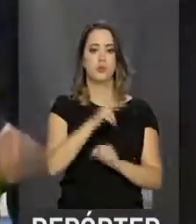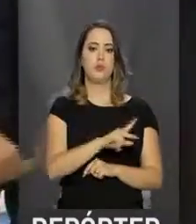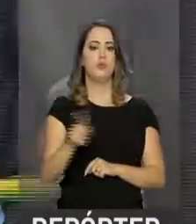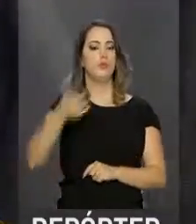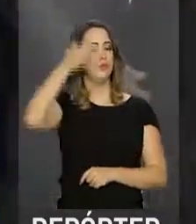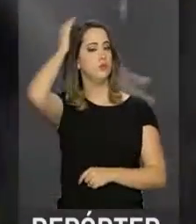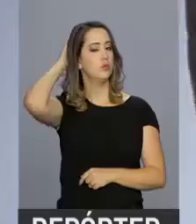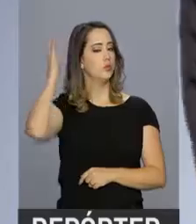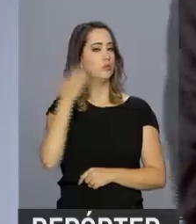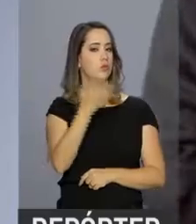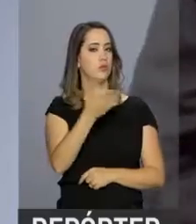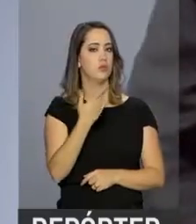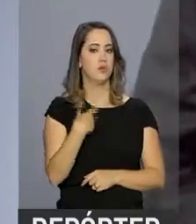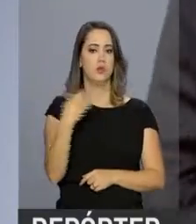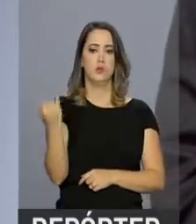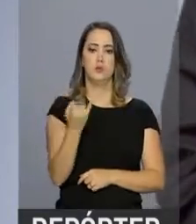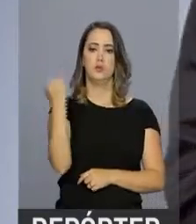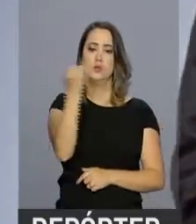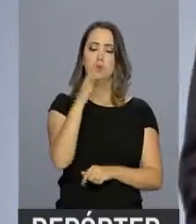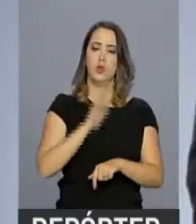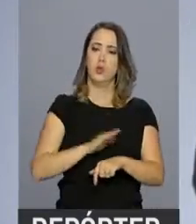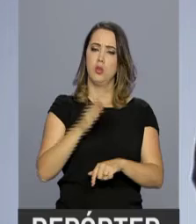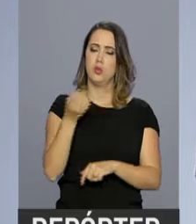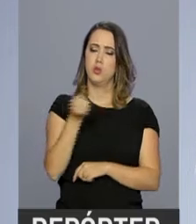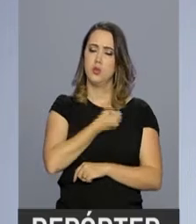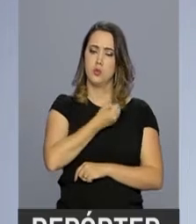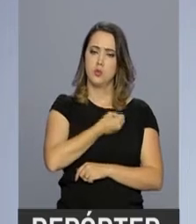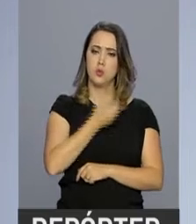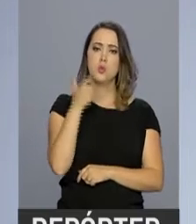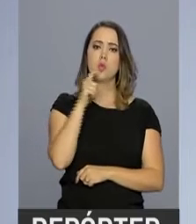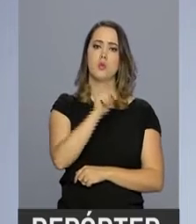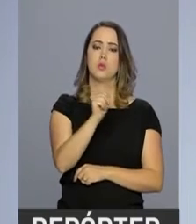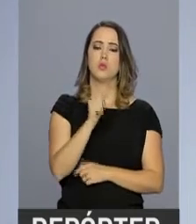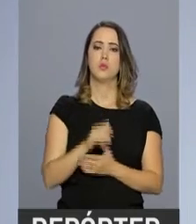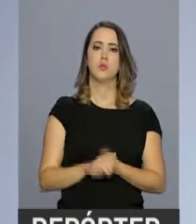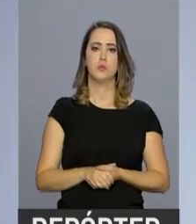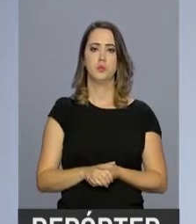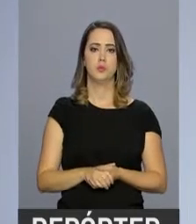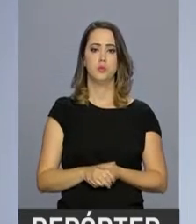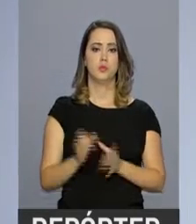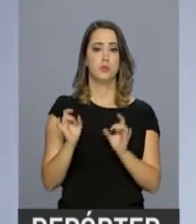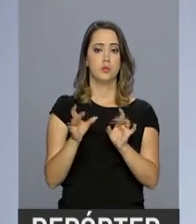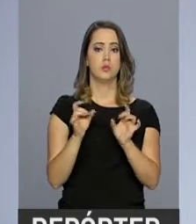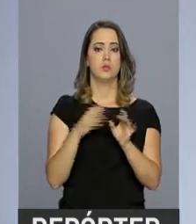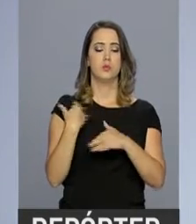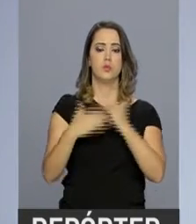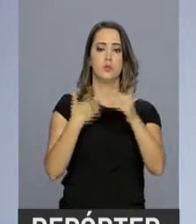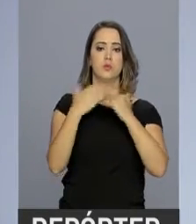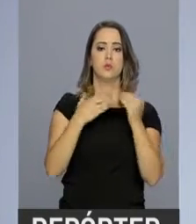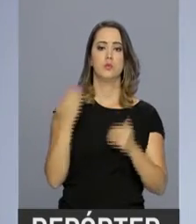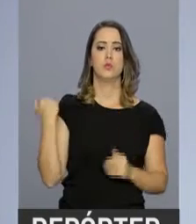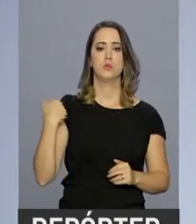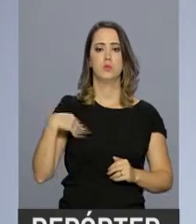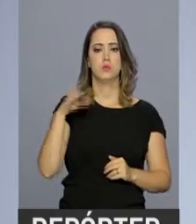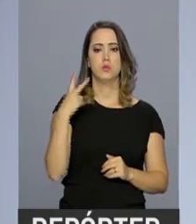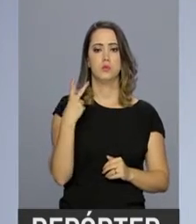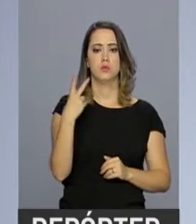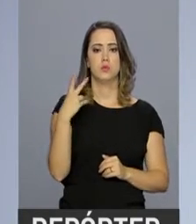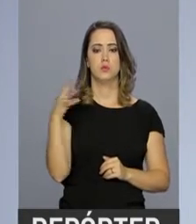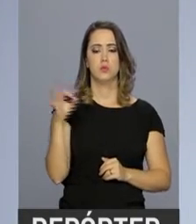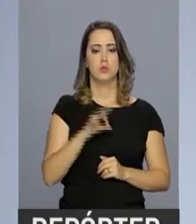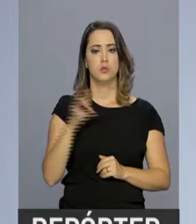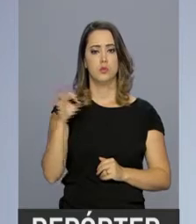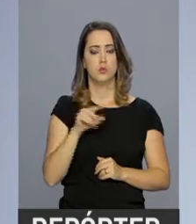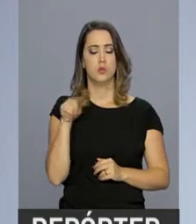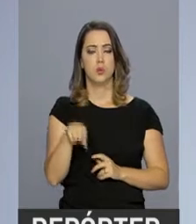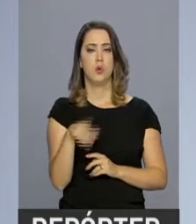República, Michel Temer, ressaltou os bons números conquistados pelo setor. As vendas dos supermercados aumentaram mais de 2%